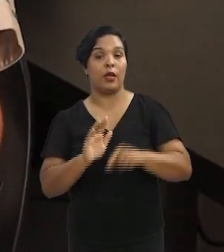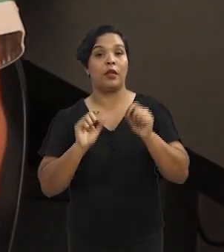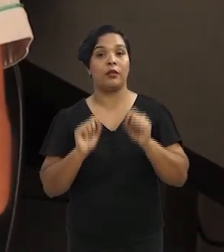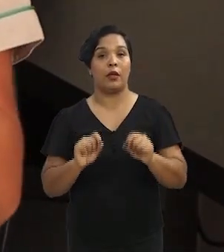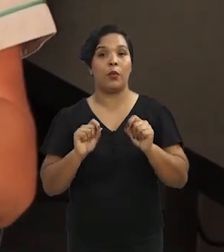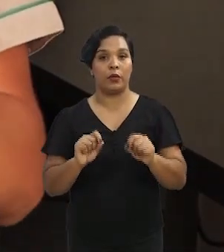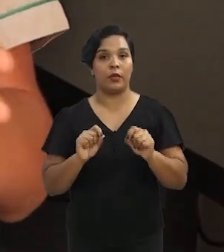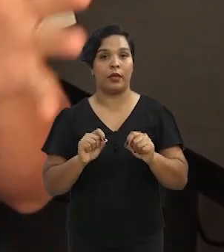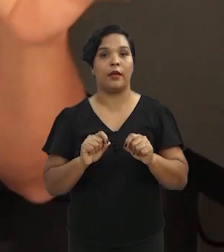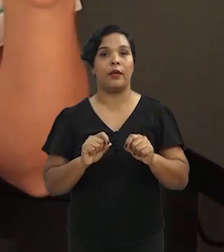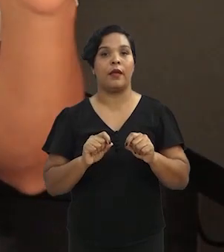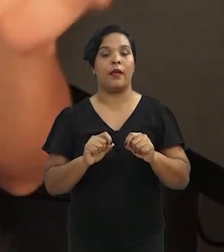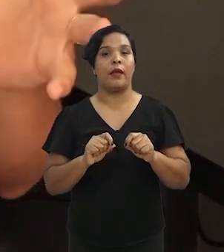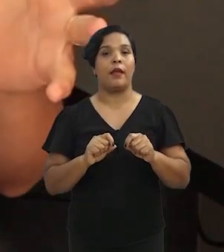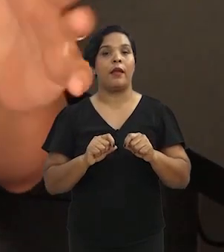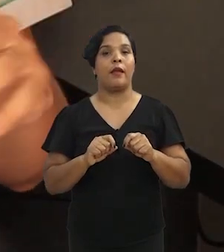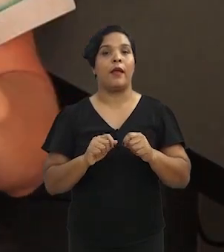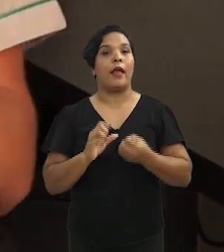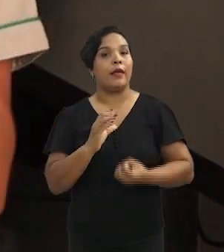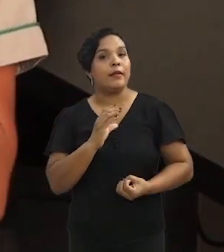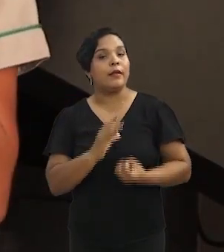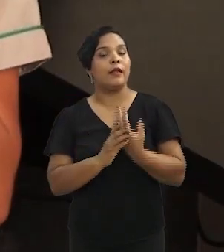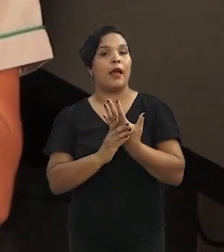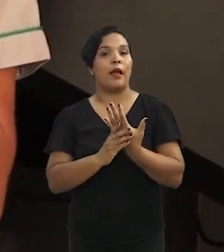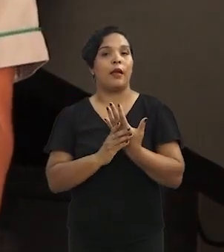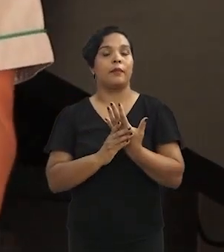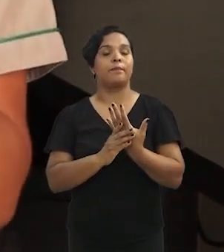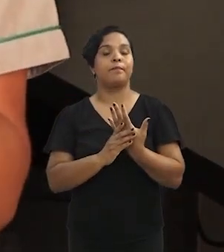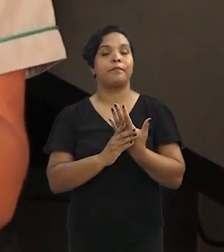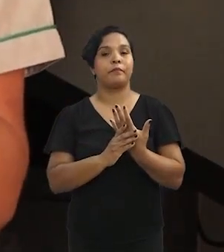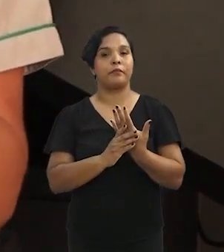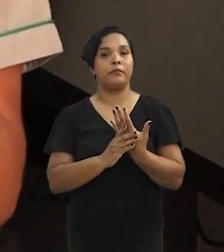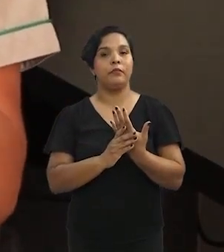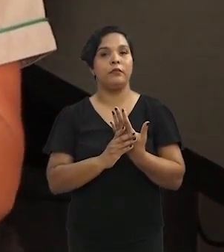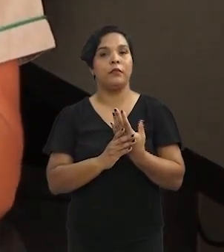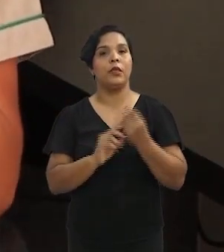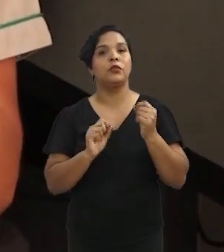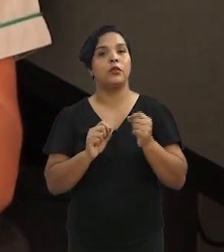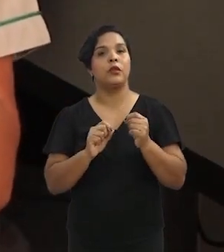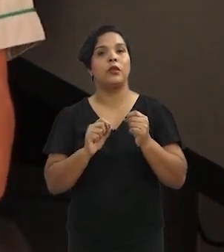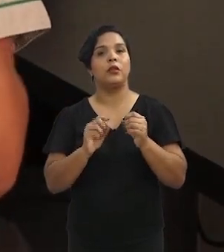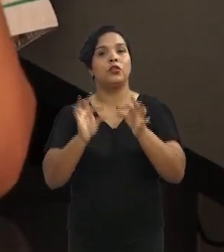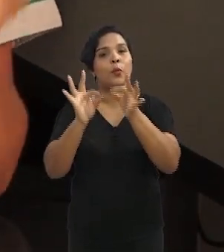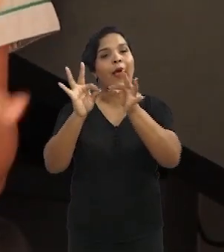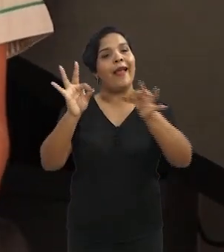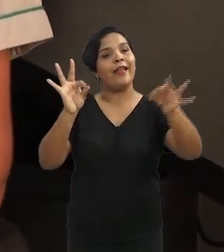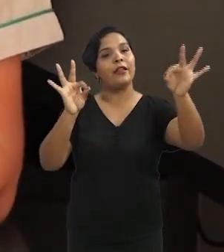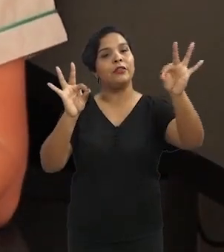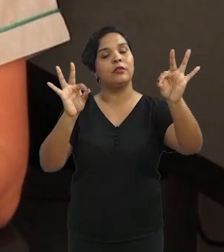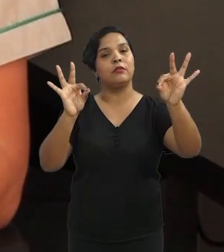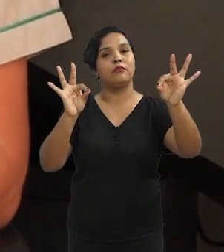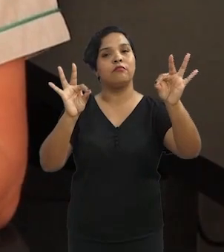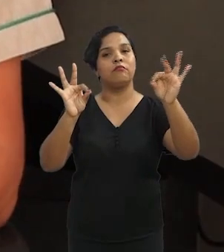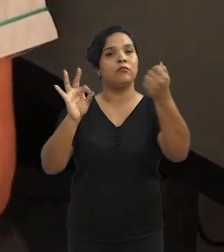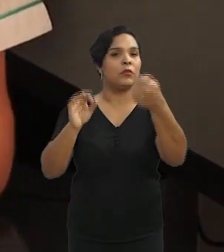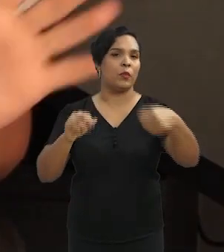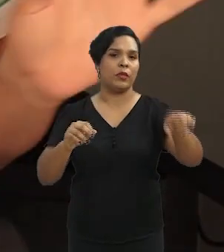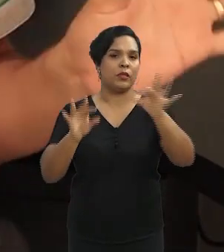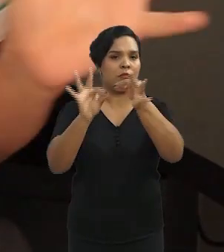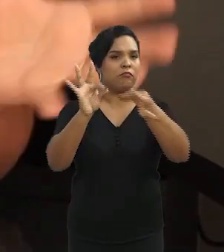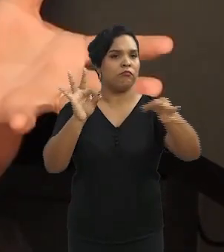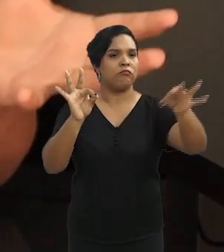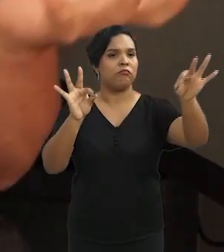vai ser justamente a instalação, né, e a criação de uma rede sem fio,